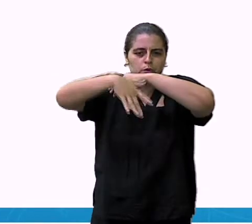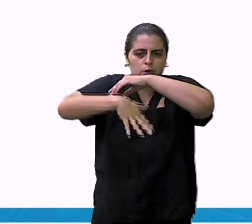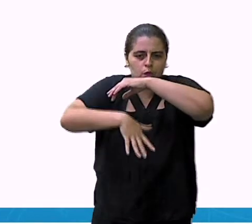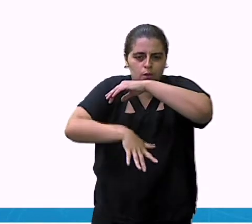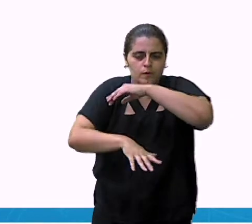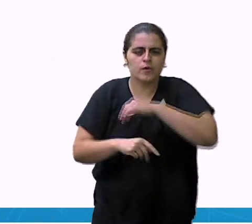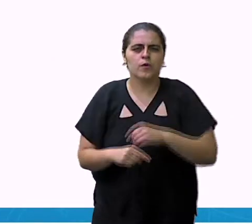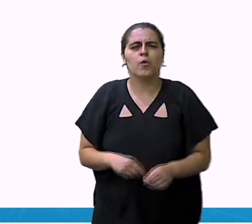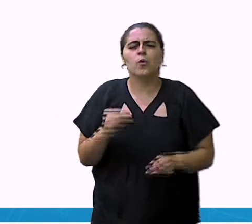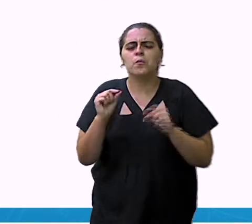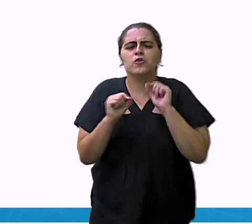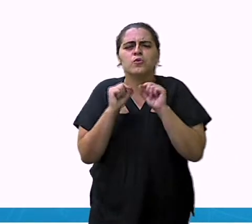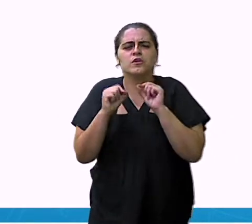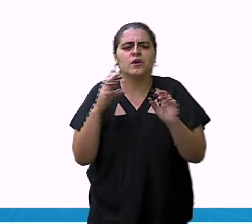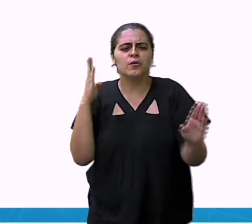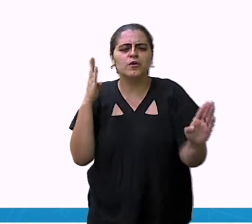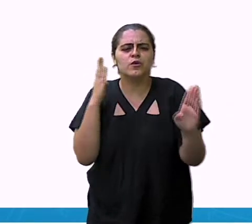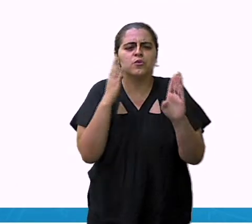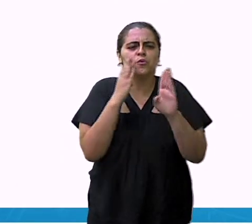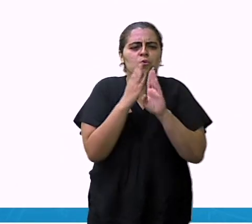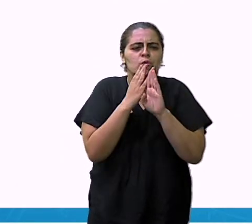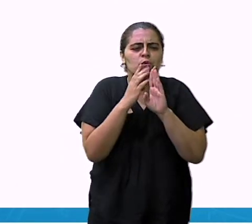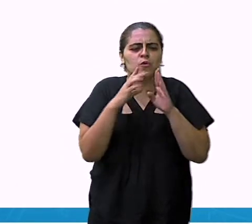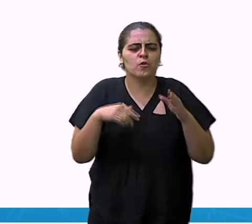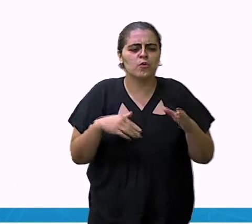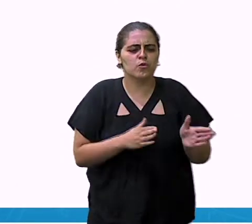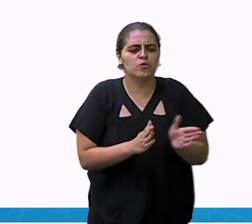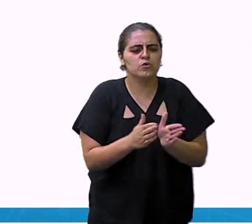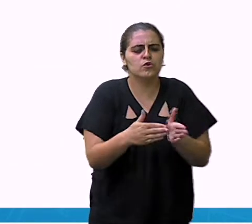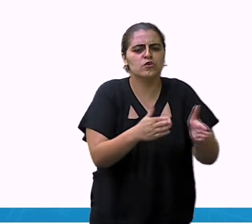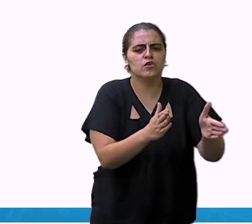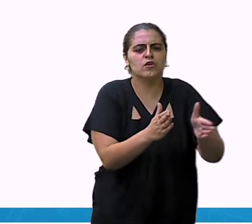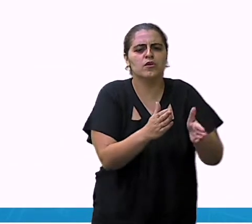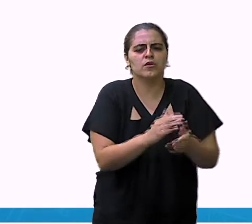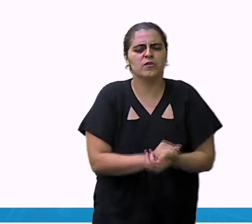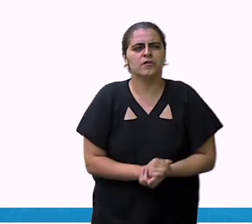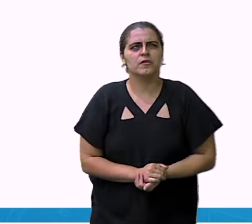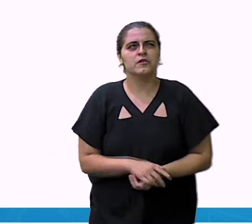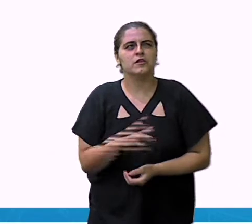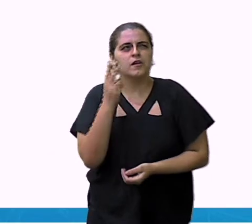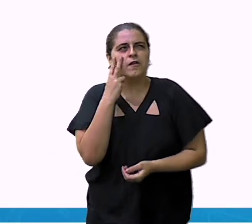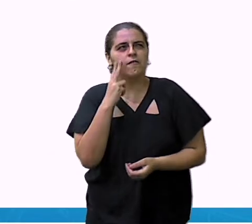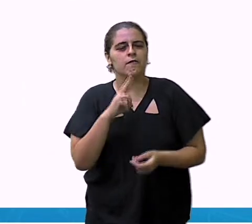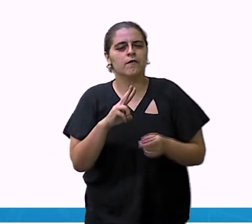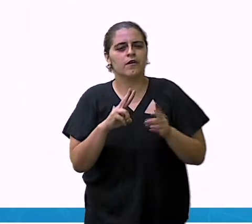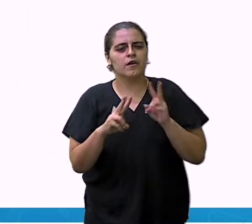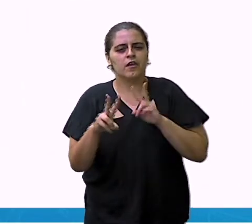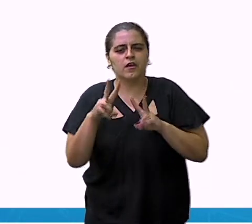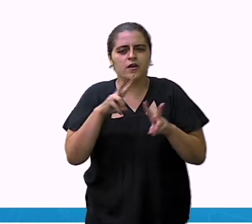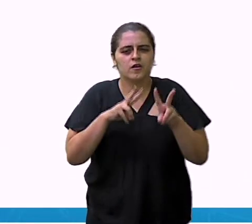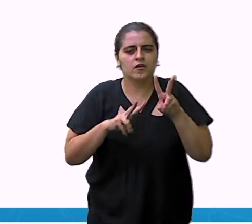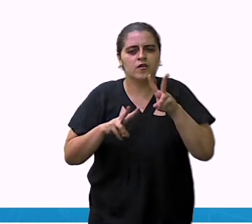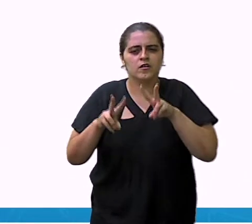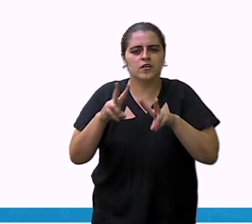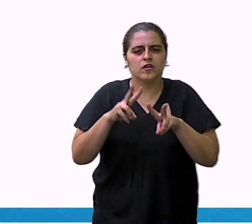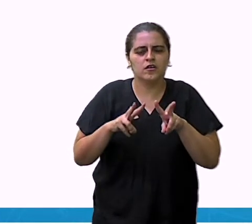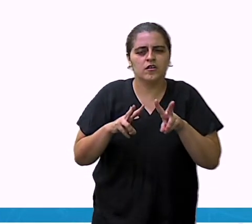de rios? Se você observar, muitas vezes existe, né, alguns